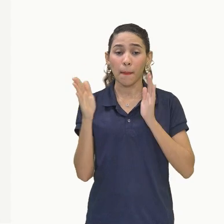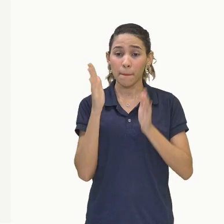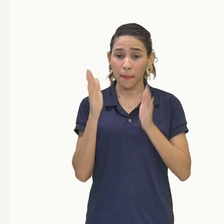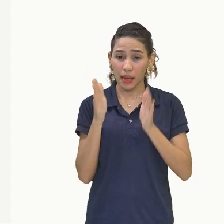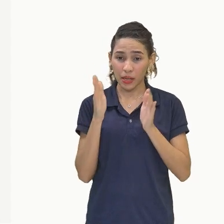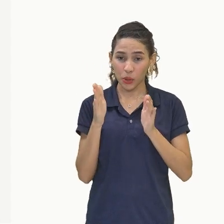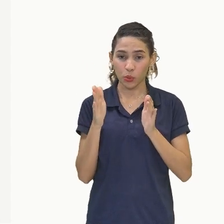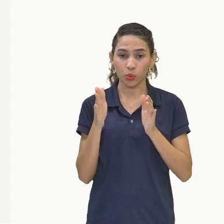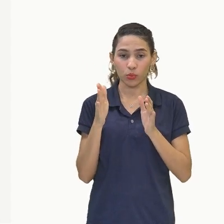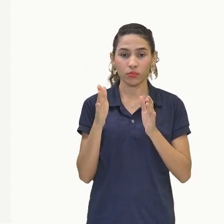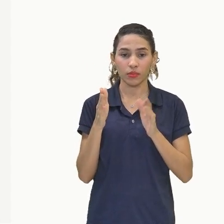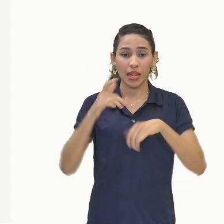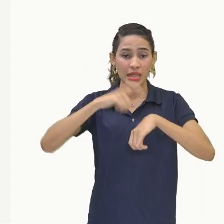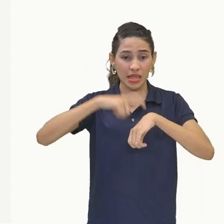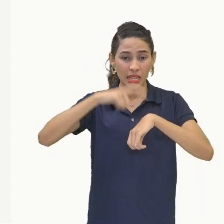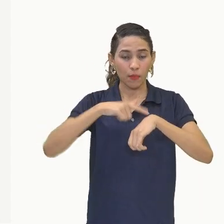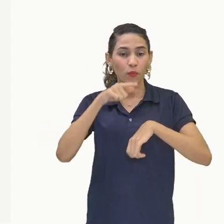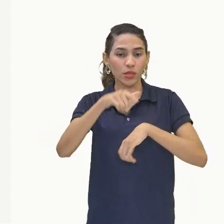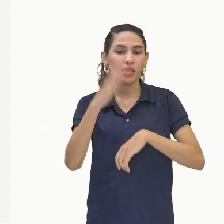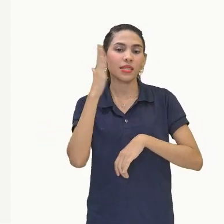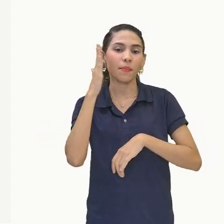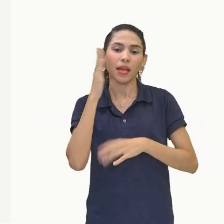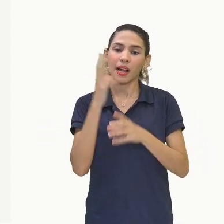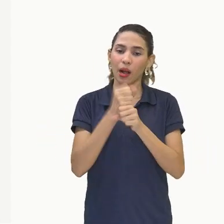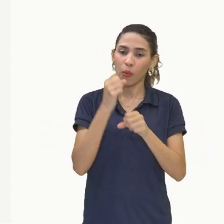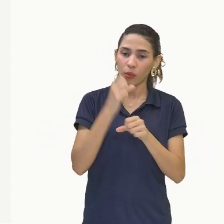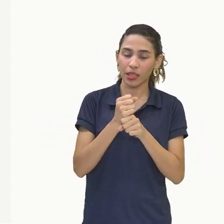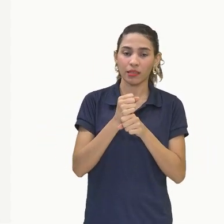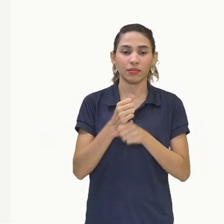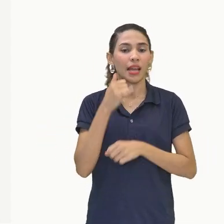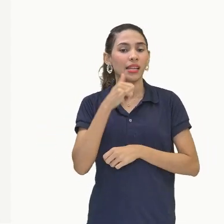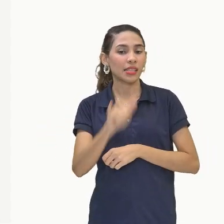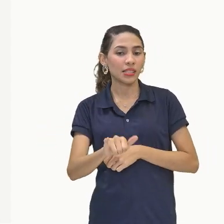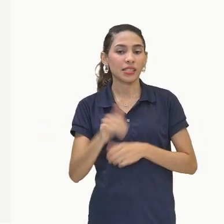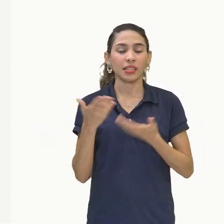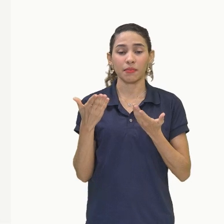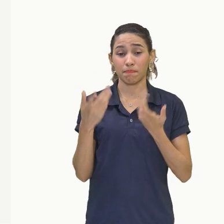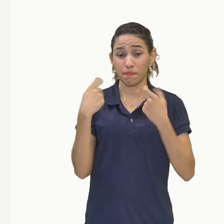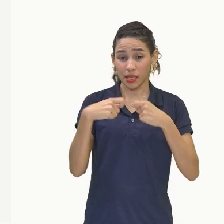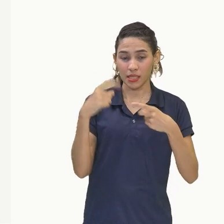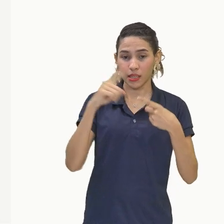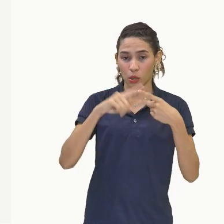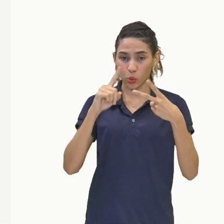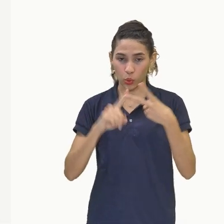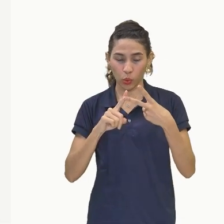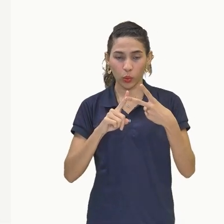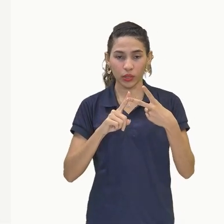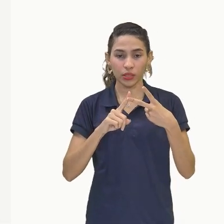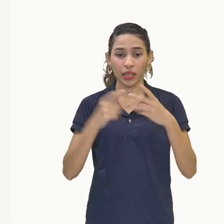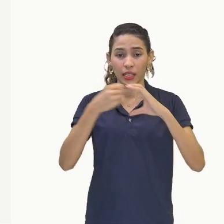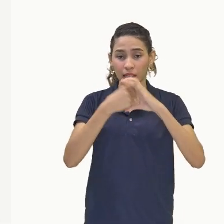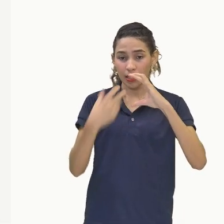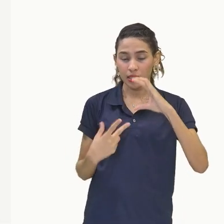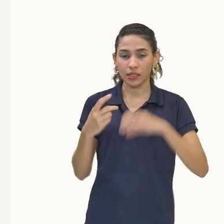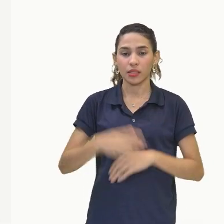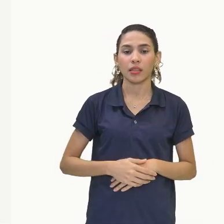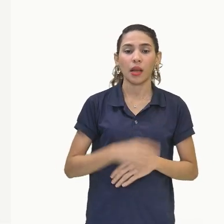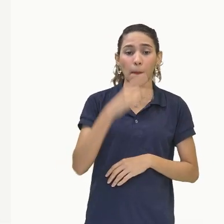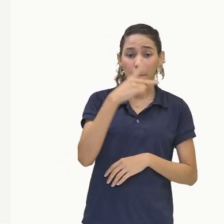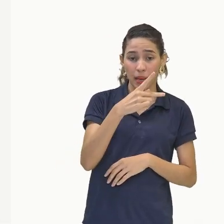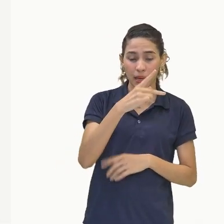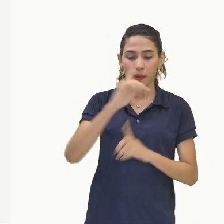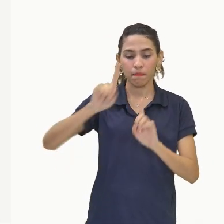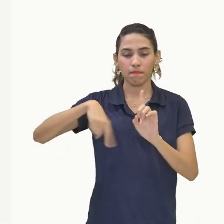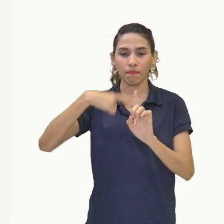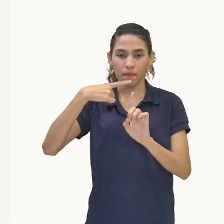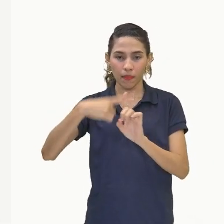saber calcular a energia elétrica, eu preciso ter essas duas grandezas, a potência e o período